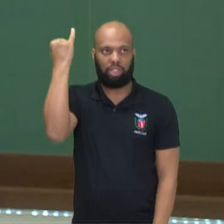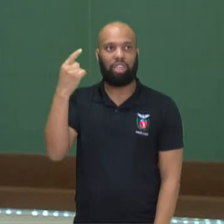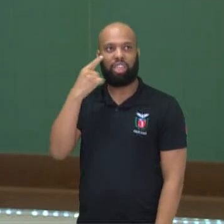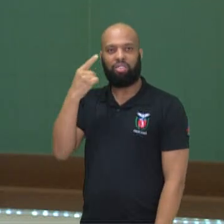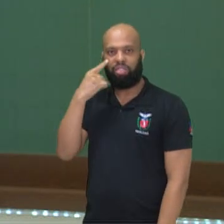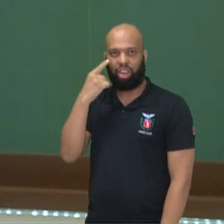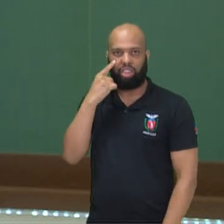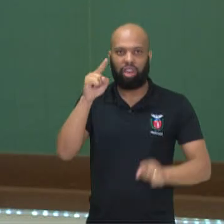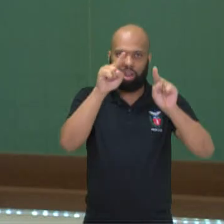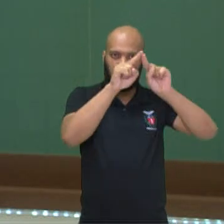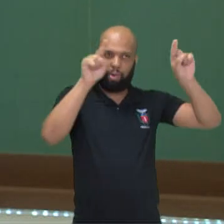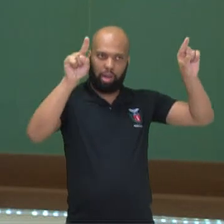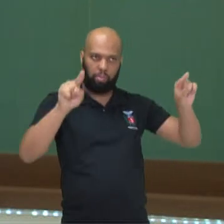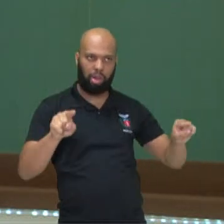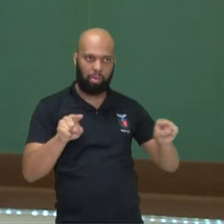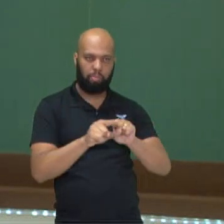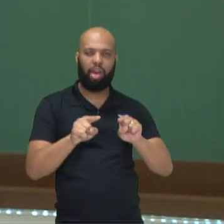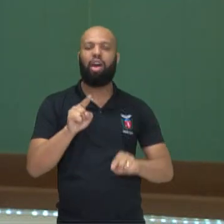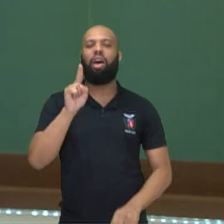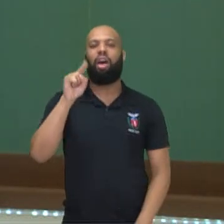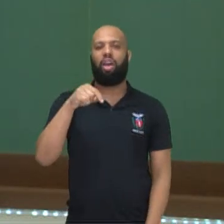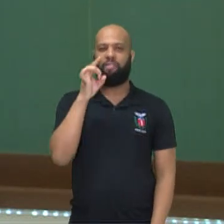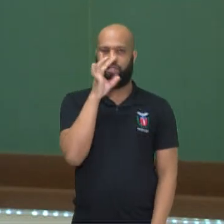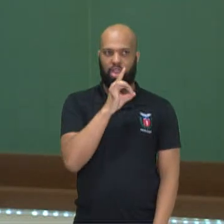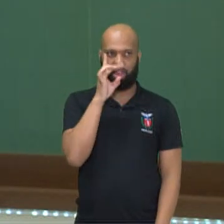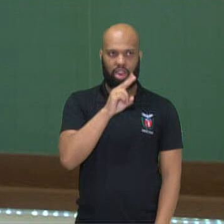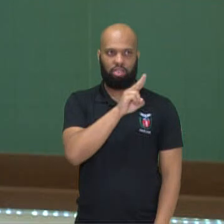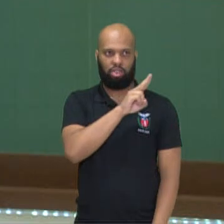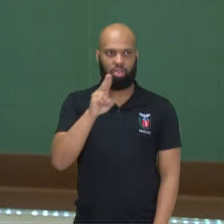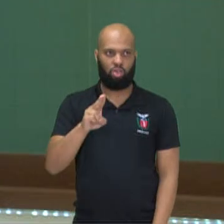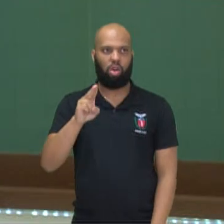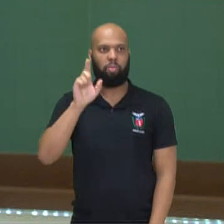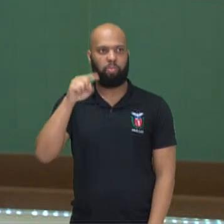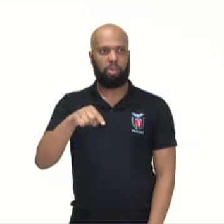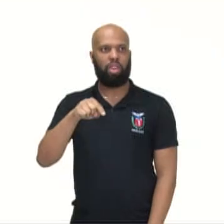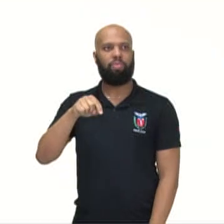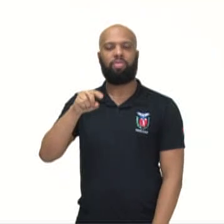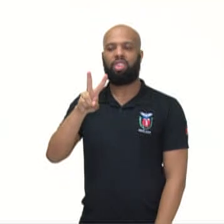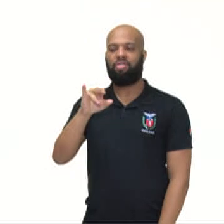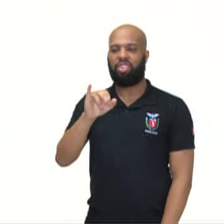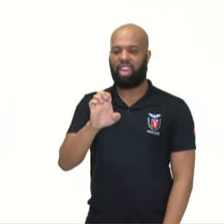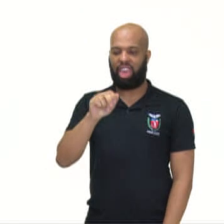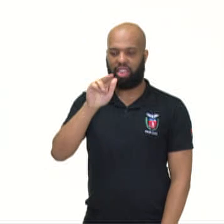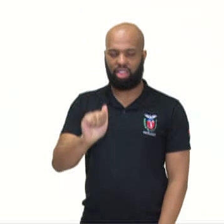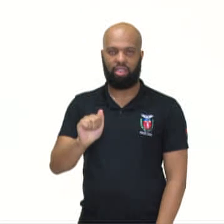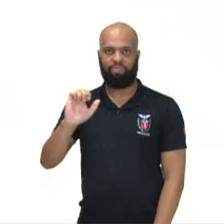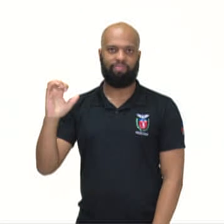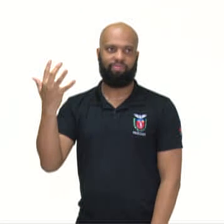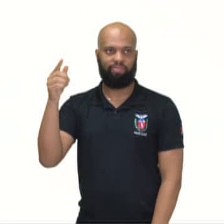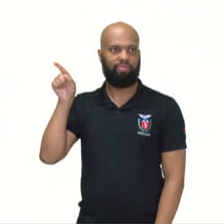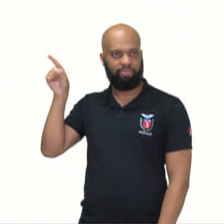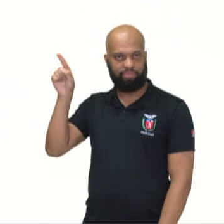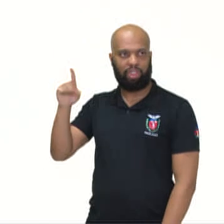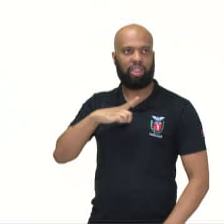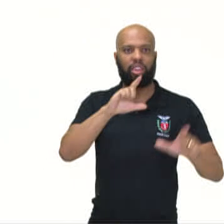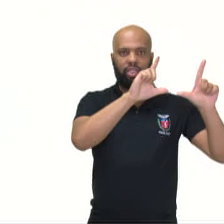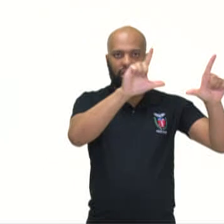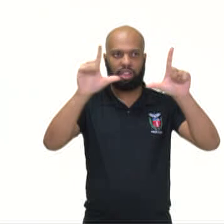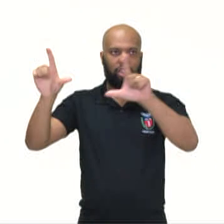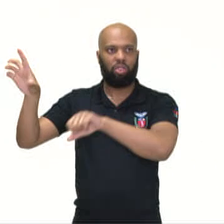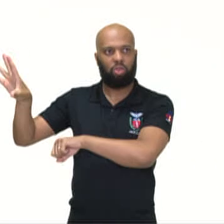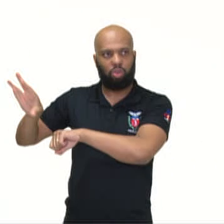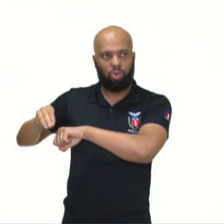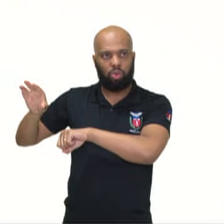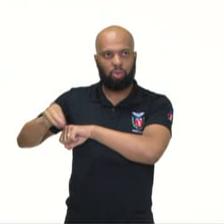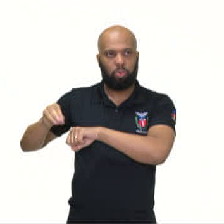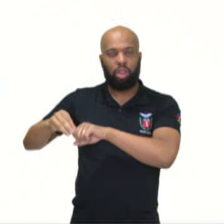nessa busca por estabelecer fundamentos para a investigação científica é o chamado Círculo de Viena. O